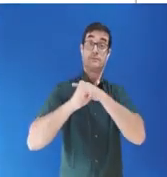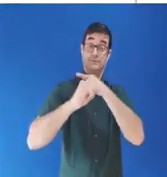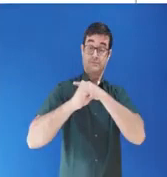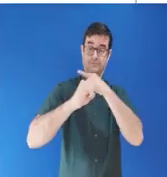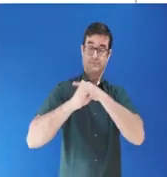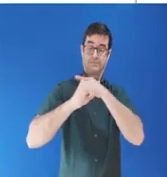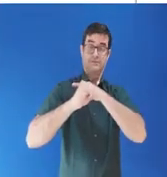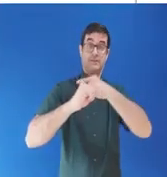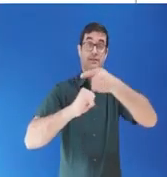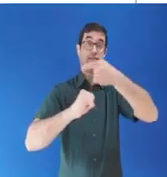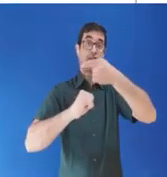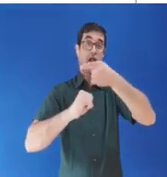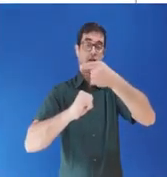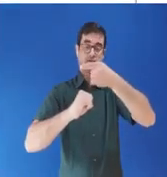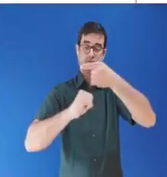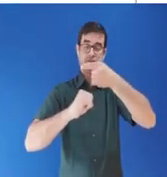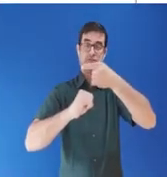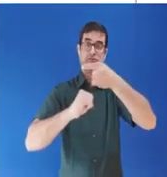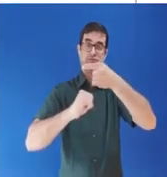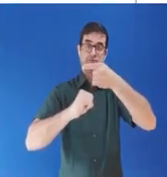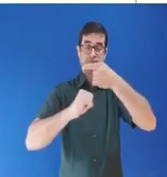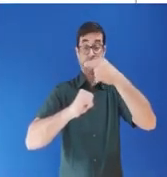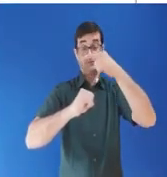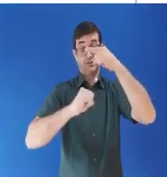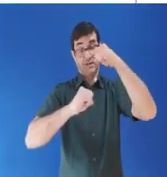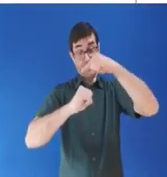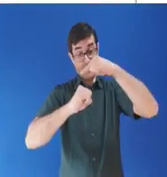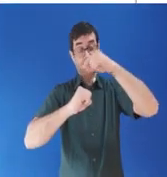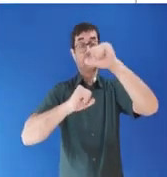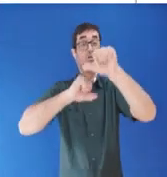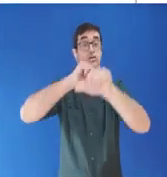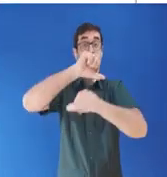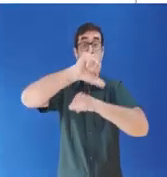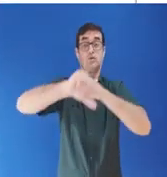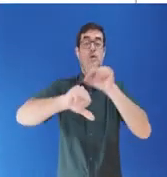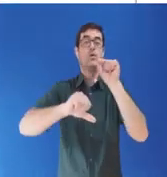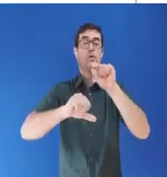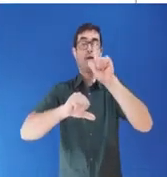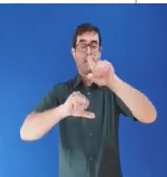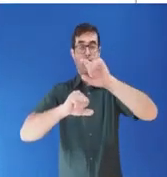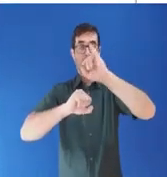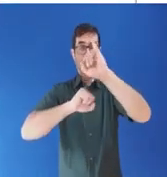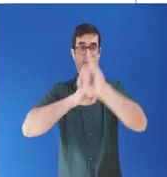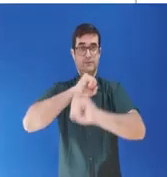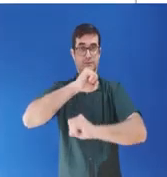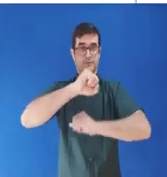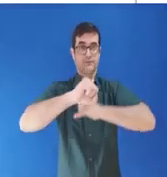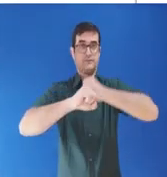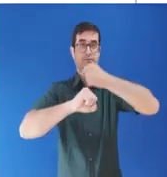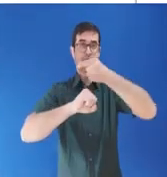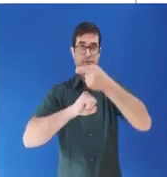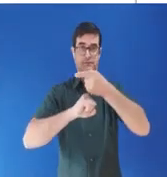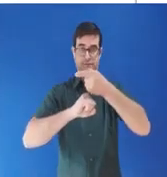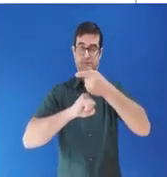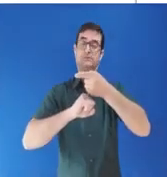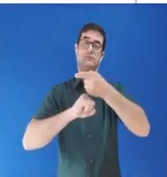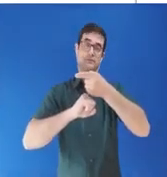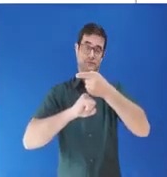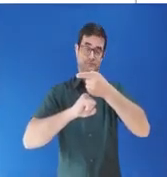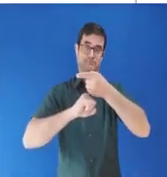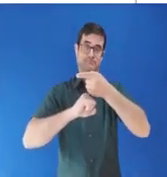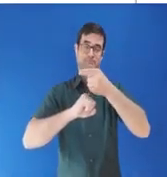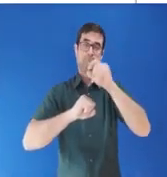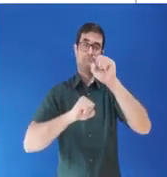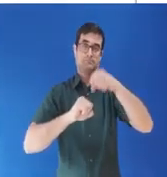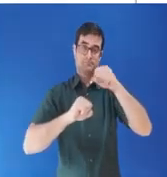excesso de cargas negativas, assumindo essa carga e se tornando então agora um íon, mais especificamente um ânion,